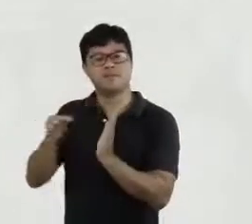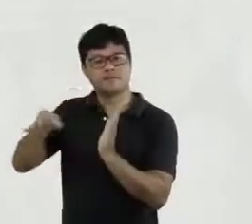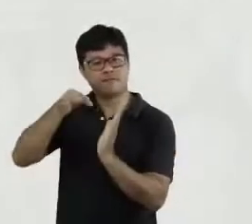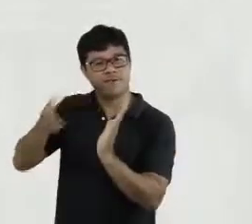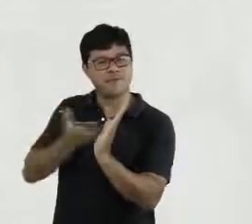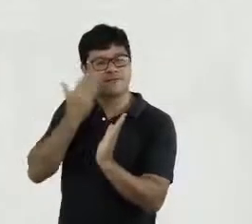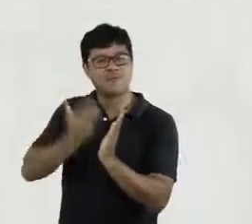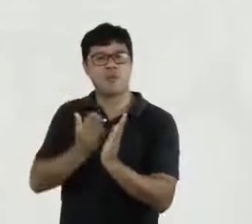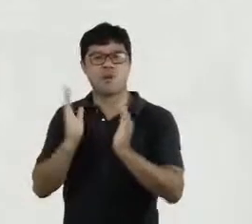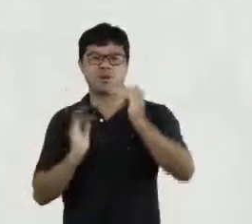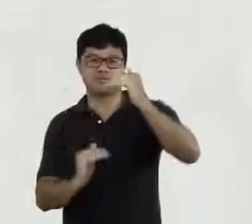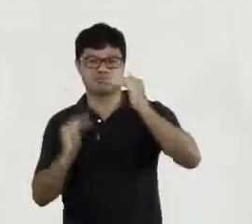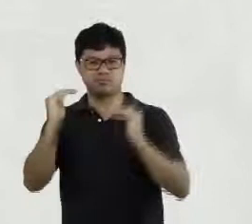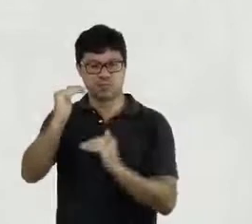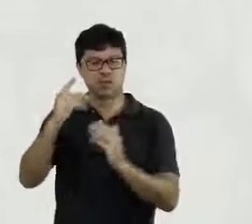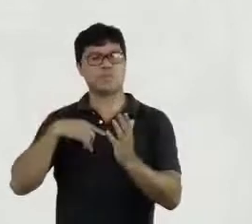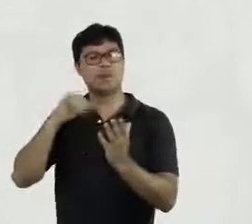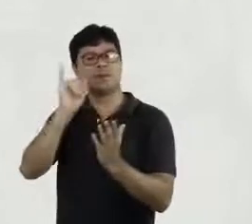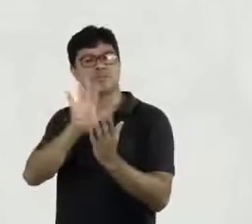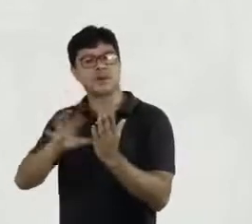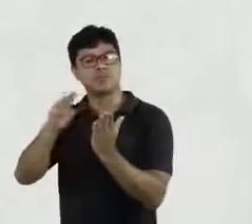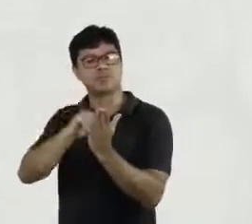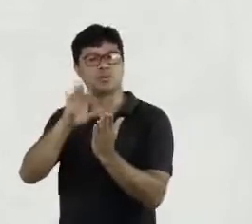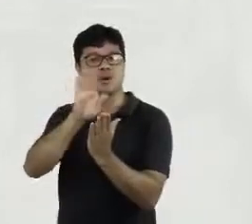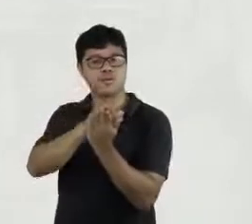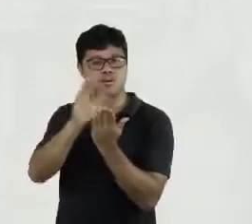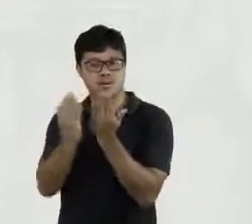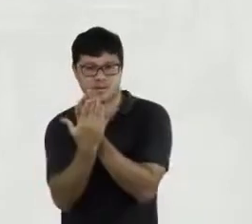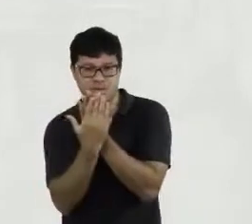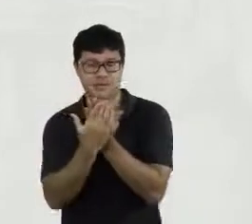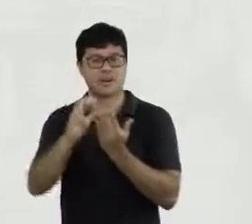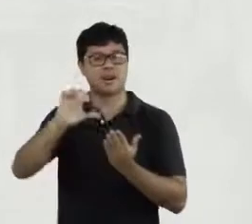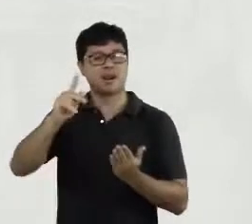página, formato, ilustrações,